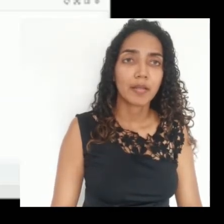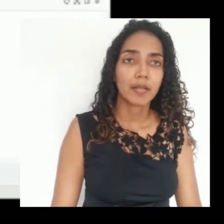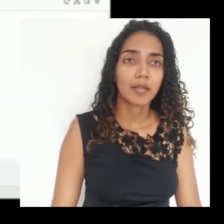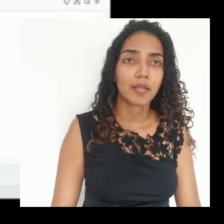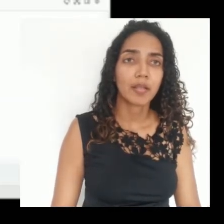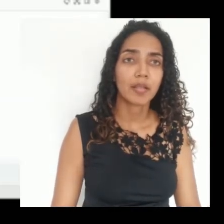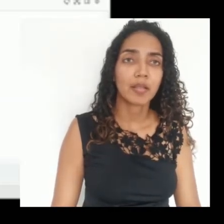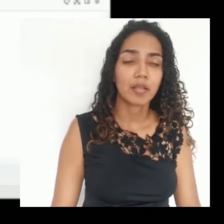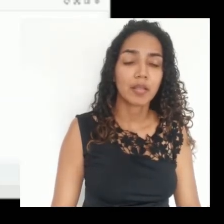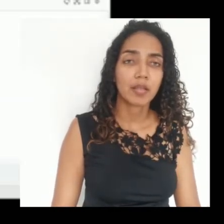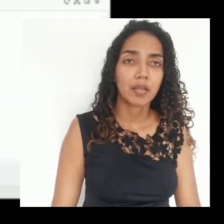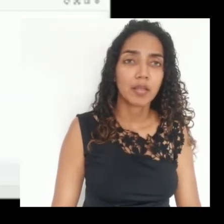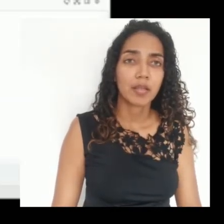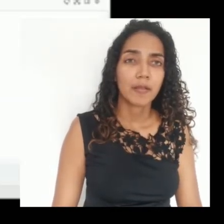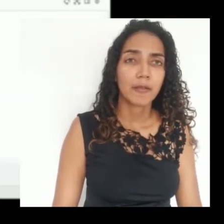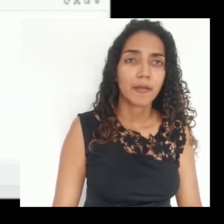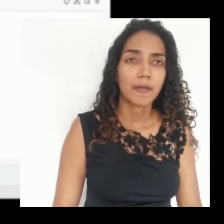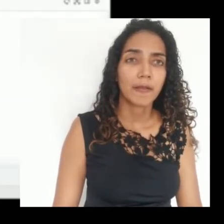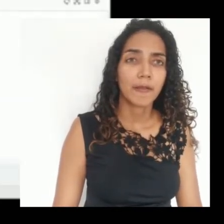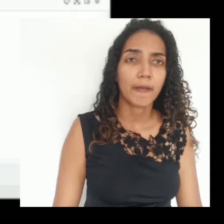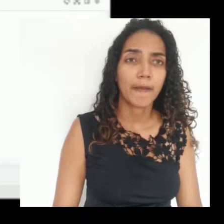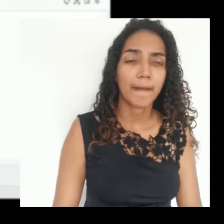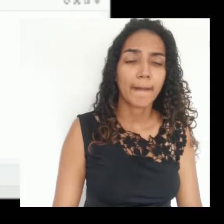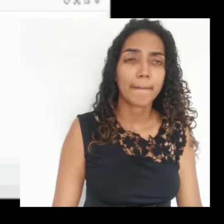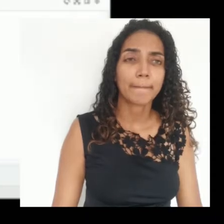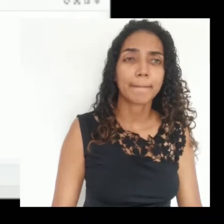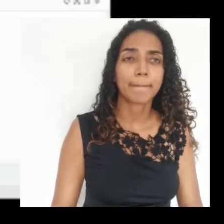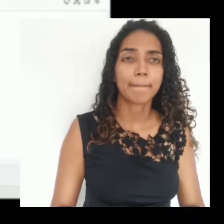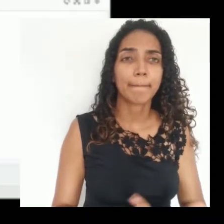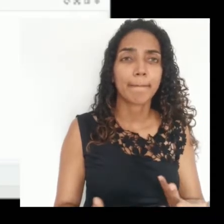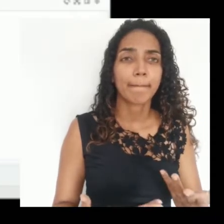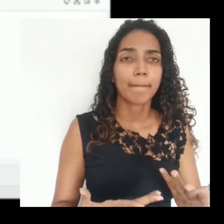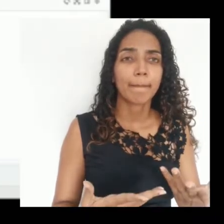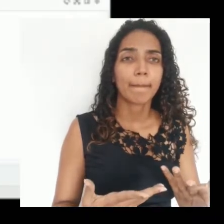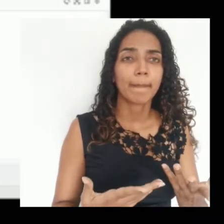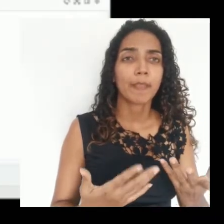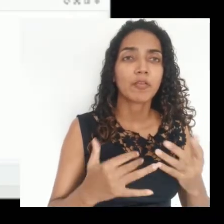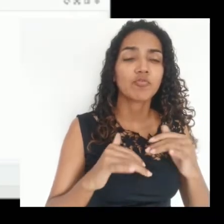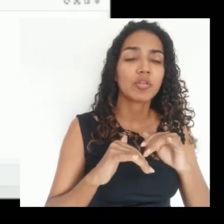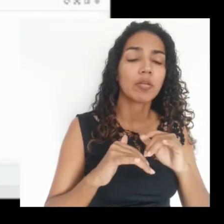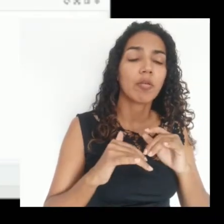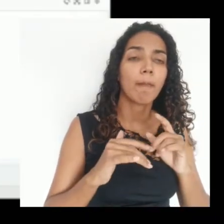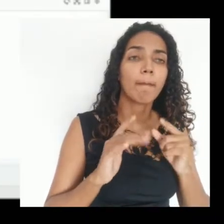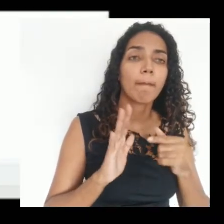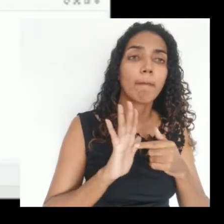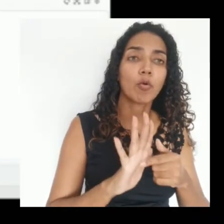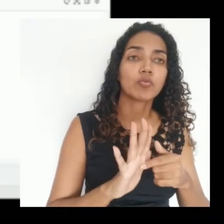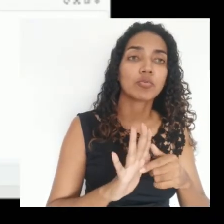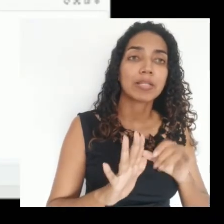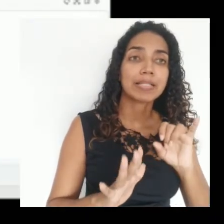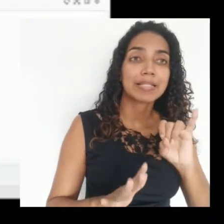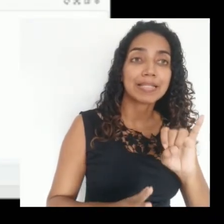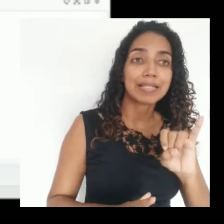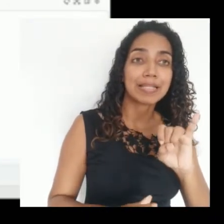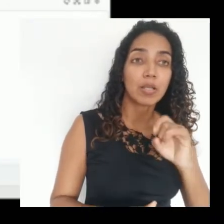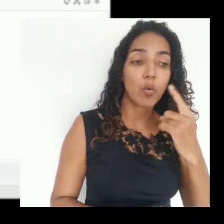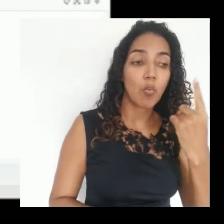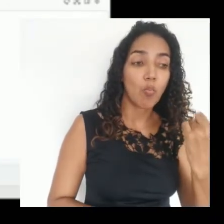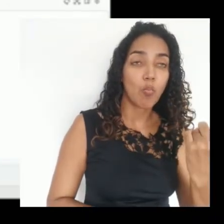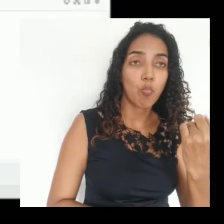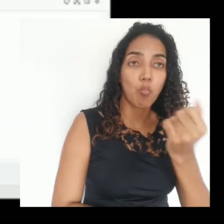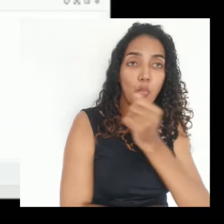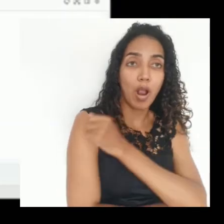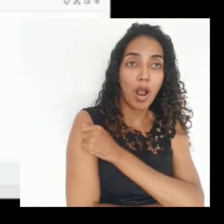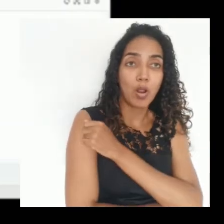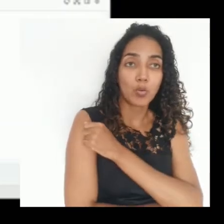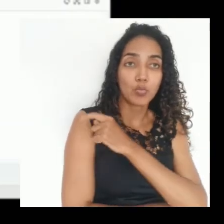ele é apenas de, por exemplo, um aluno possui apenas uma turma. Se fosse o caso de um aluno ter